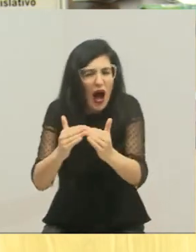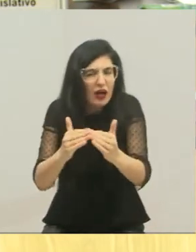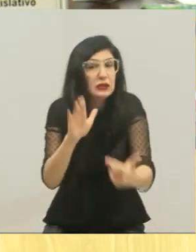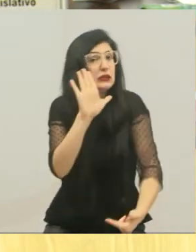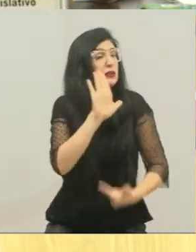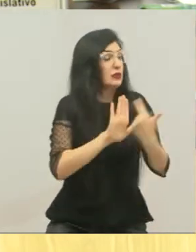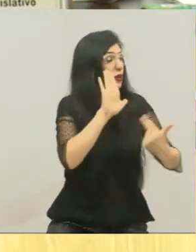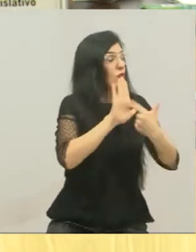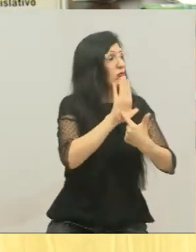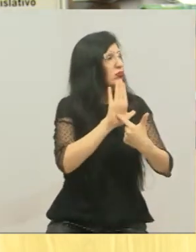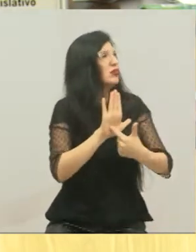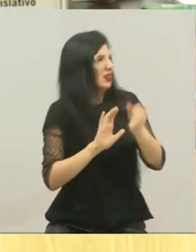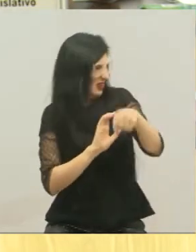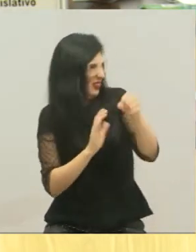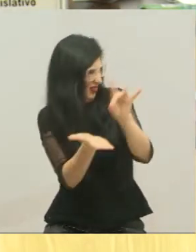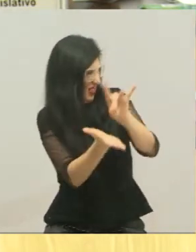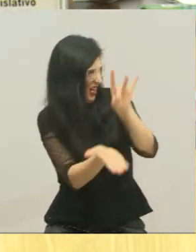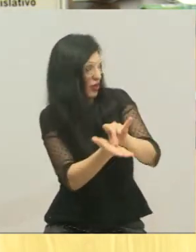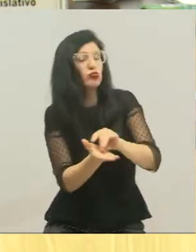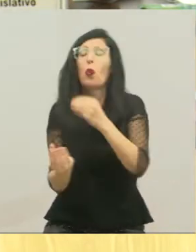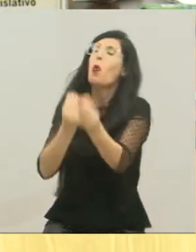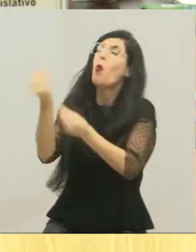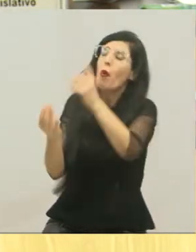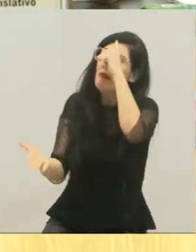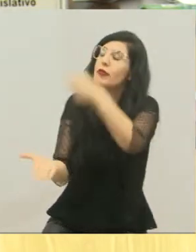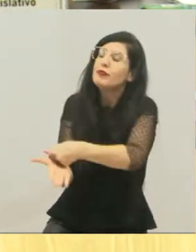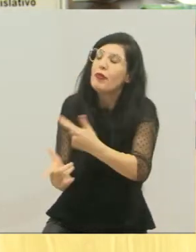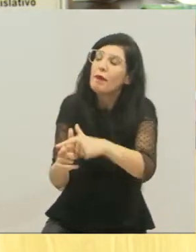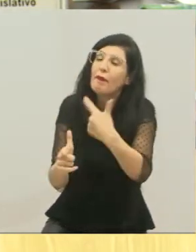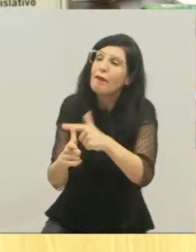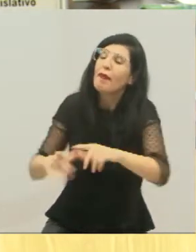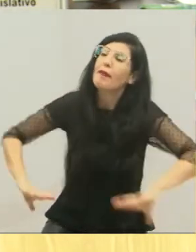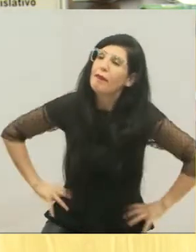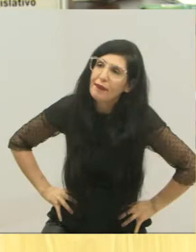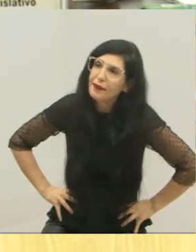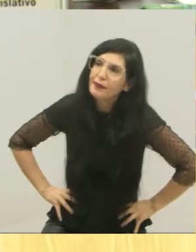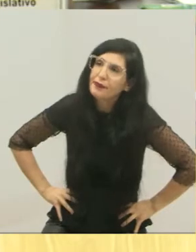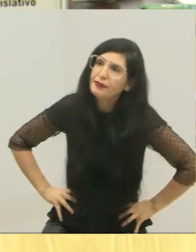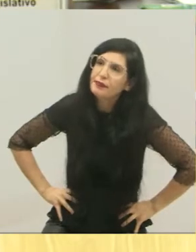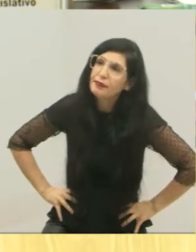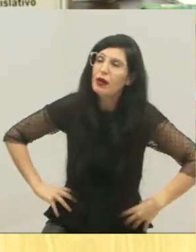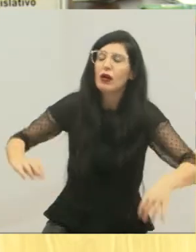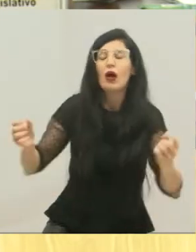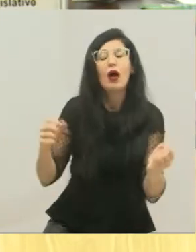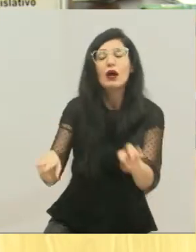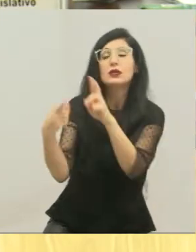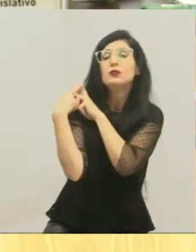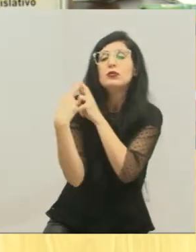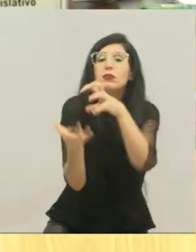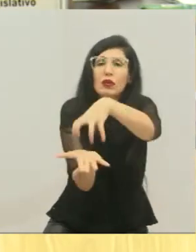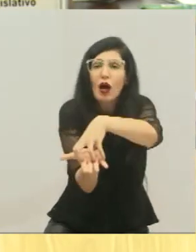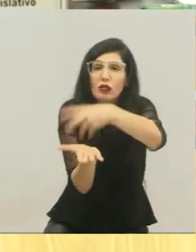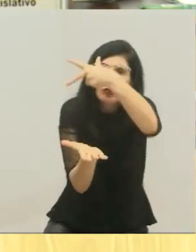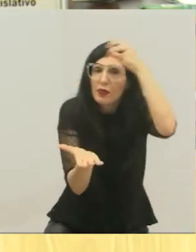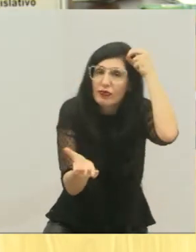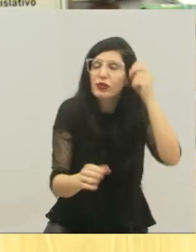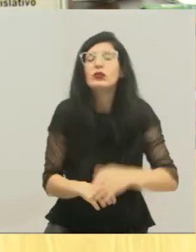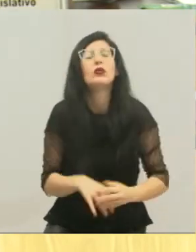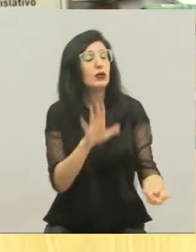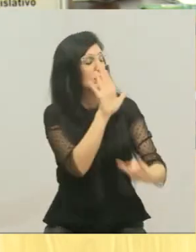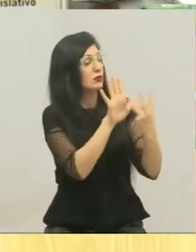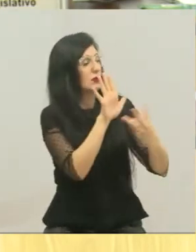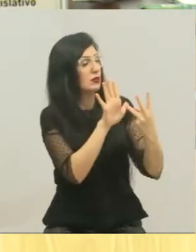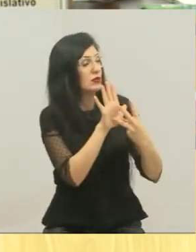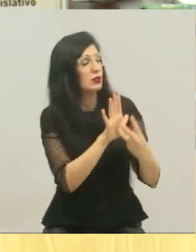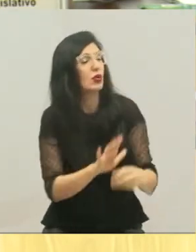caso positivo, qual providência será tomada por parte da Secretaria de Infraestrutura? Terceiro, em caso positivo,